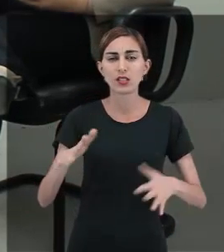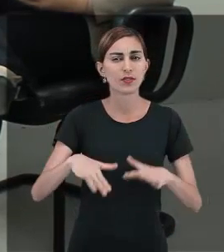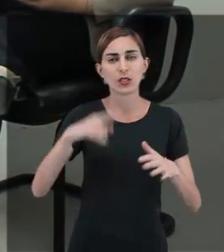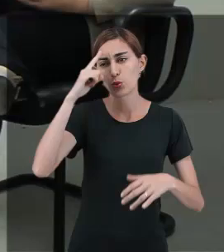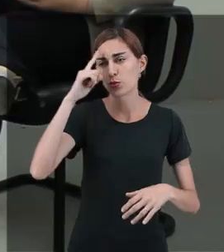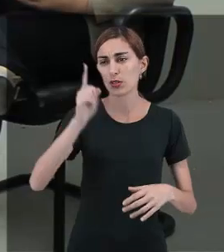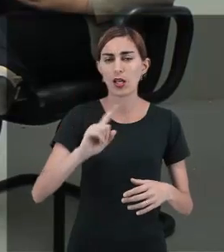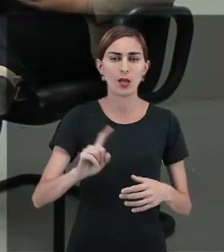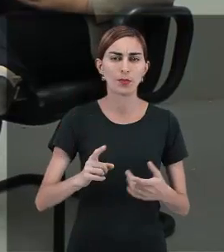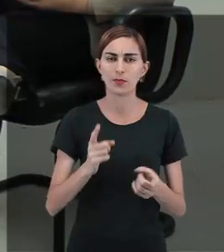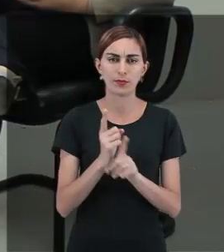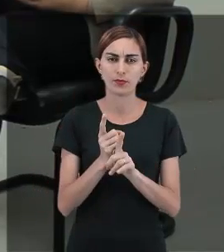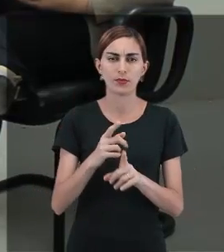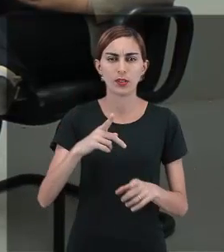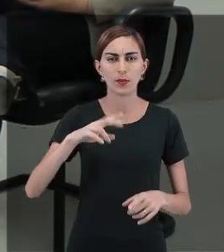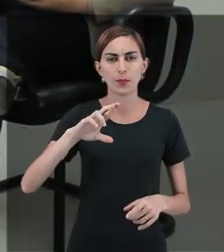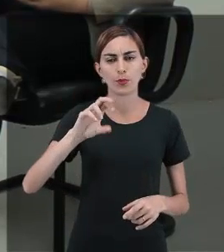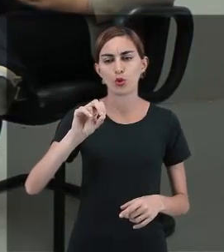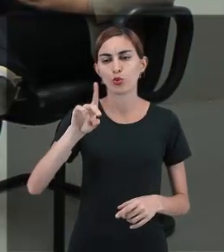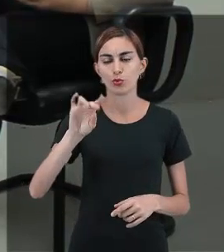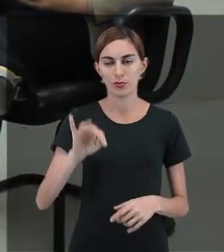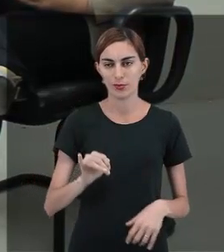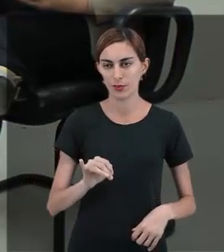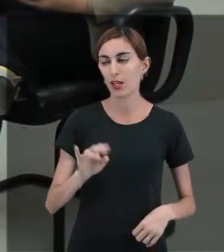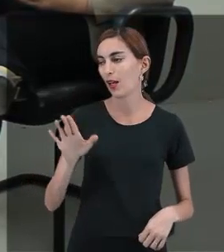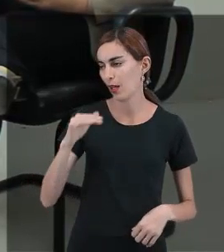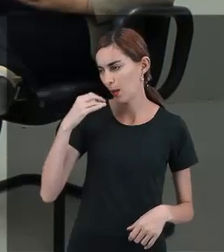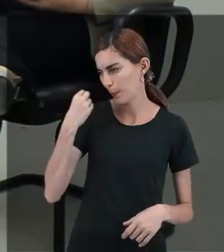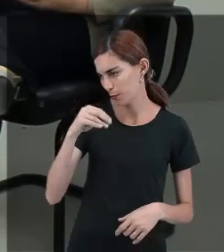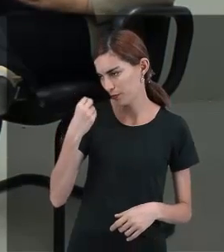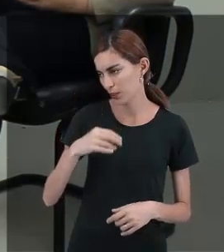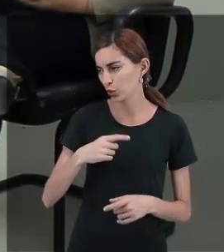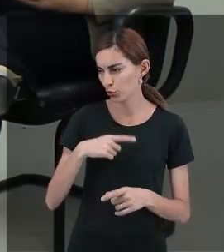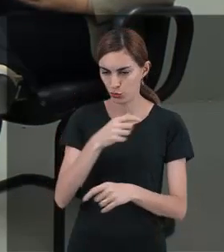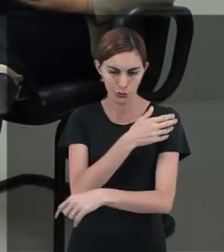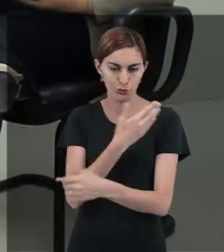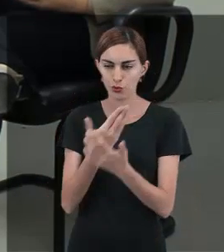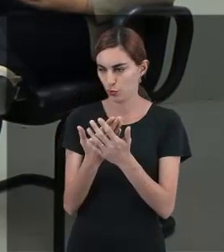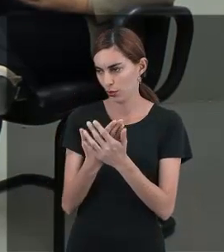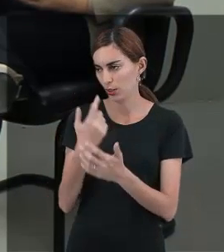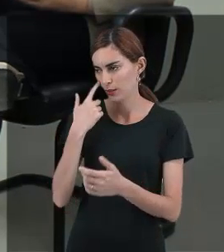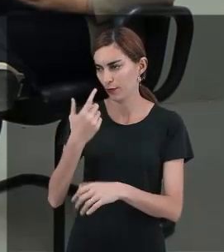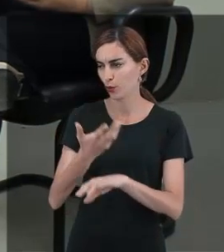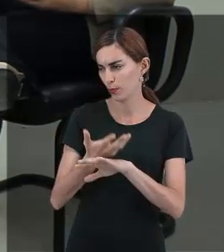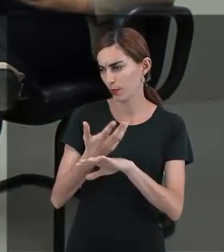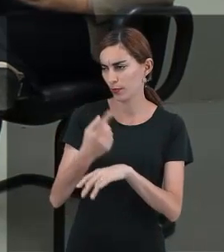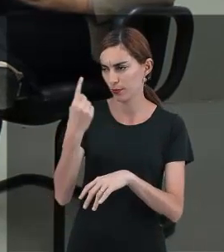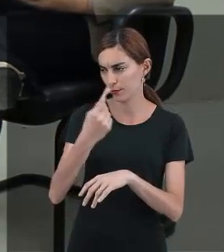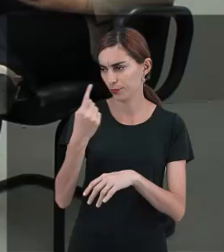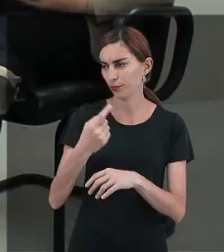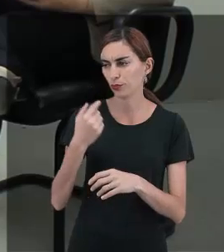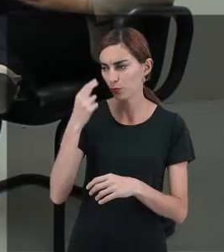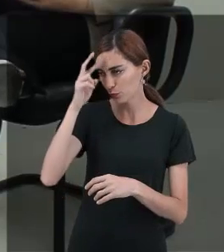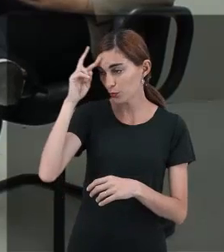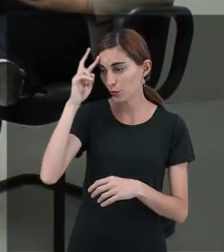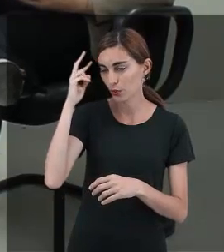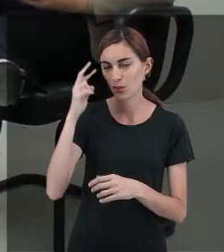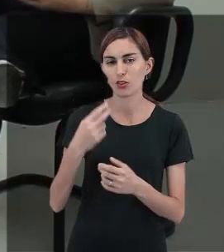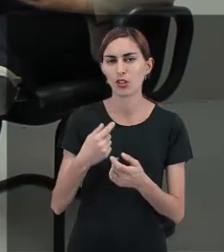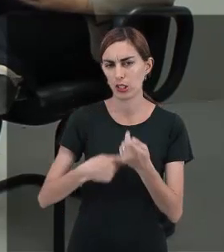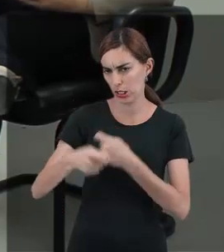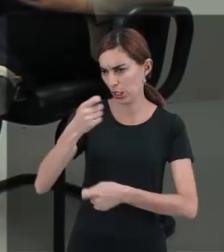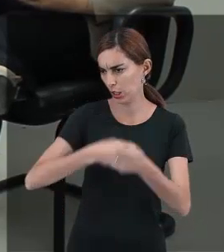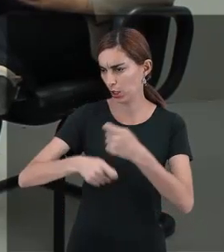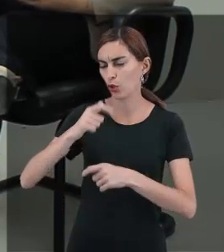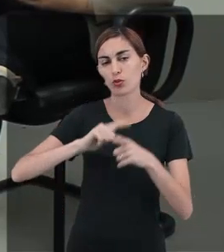disponível. Albertino, e aproveitando que a gente está falando de produto, o estudante viu na competência uma história de Bill das Docas, um negociante